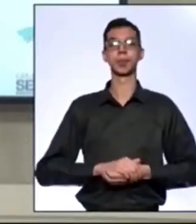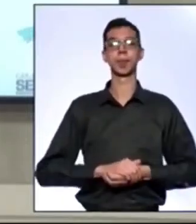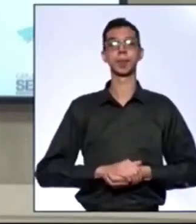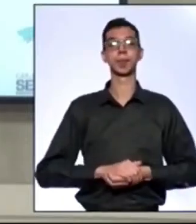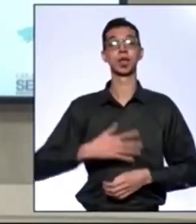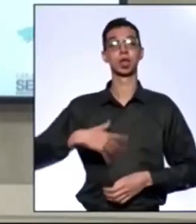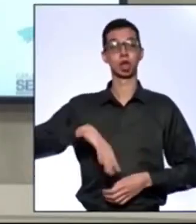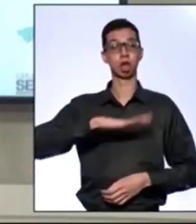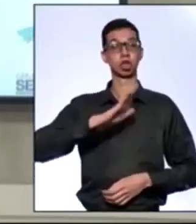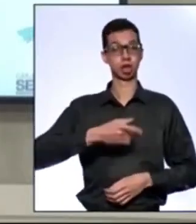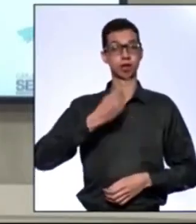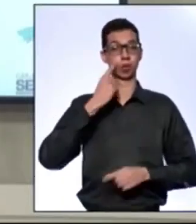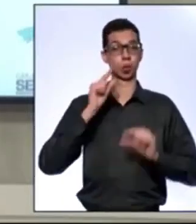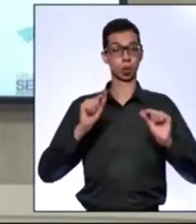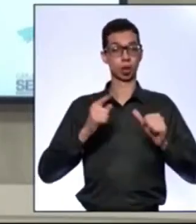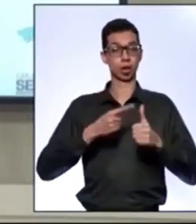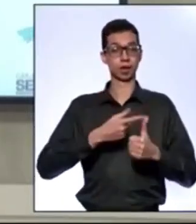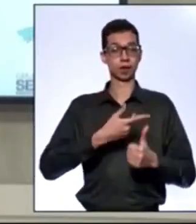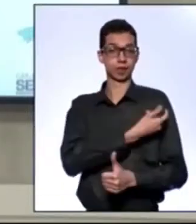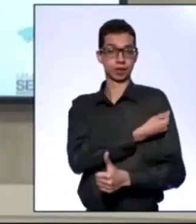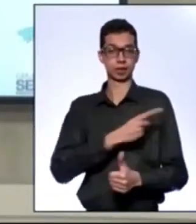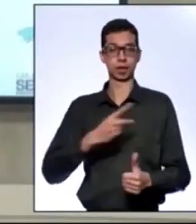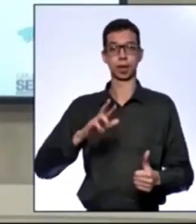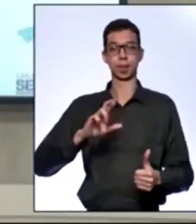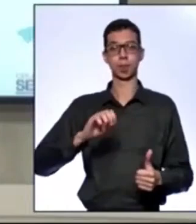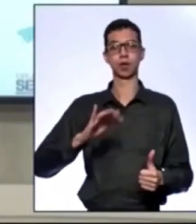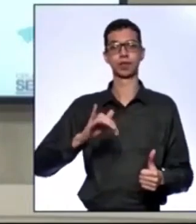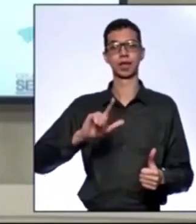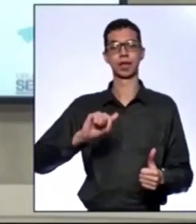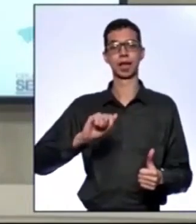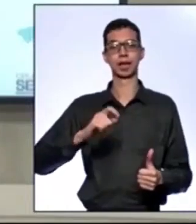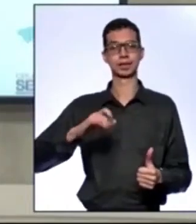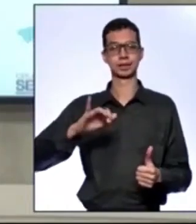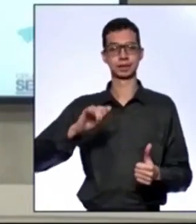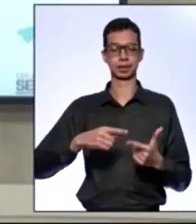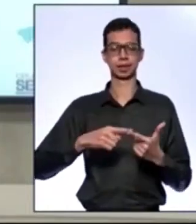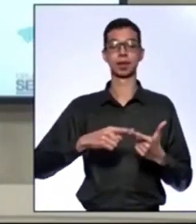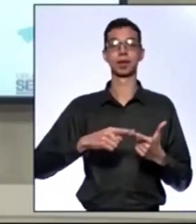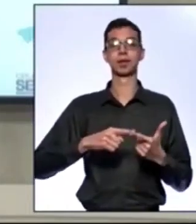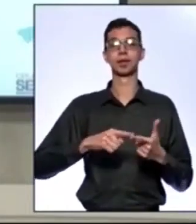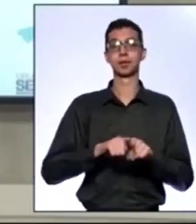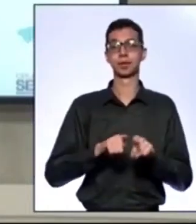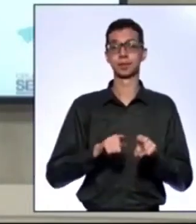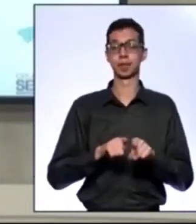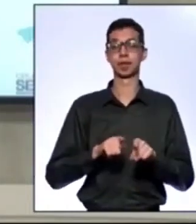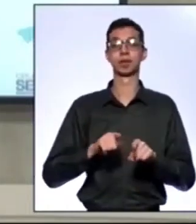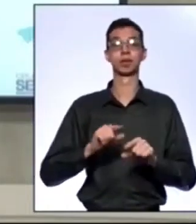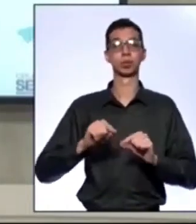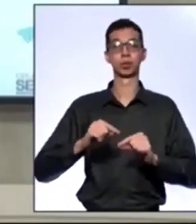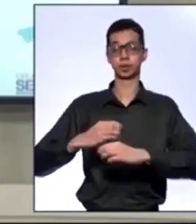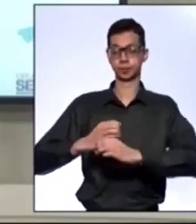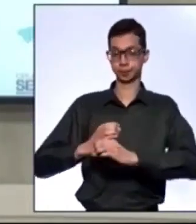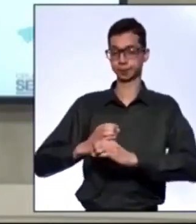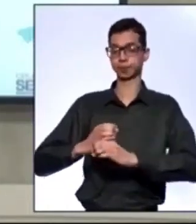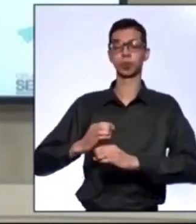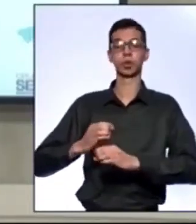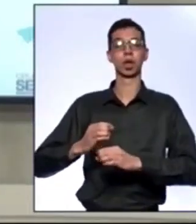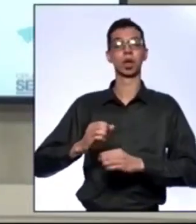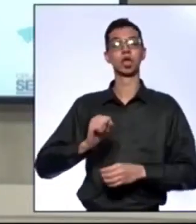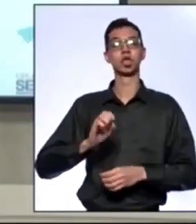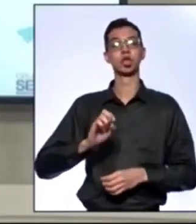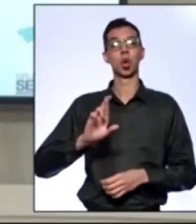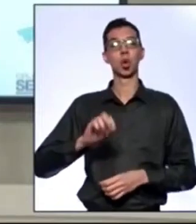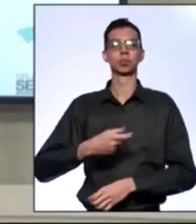viu vacina, profilaxia, vimos soro imune, prevenção, terapia, e agora a gente vai ver outras formas